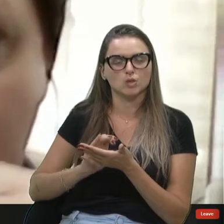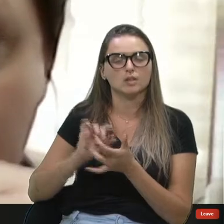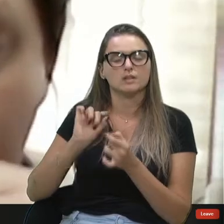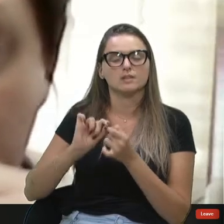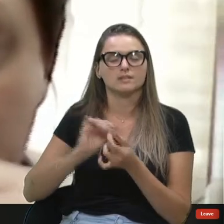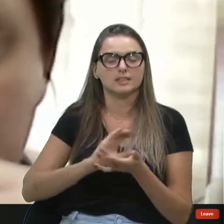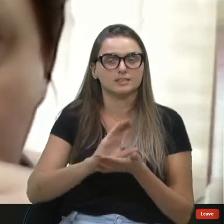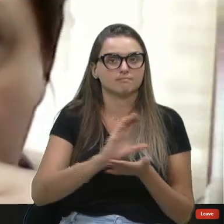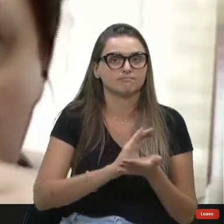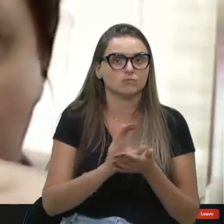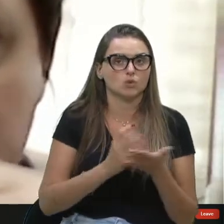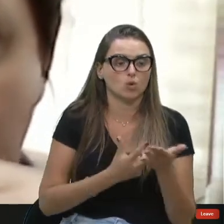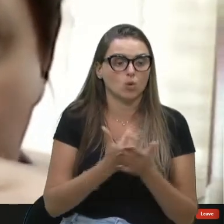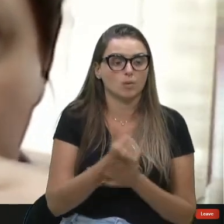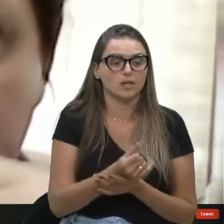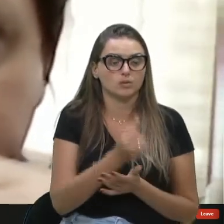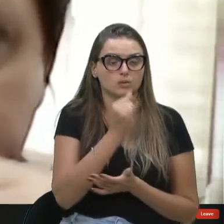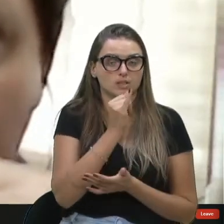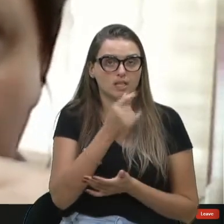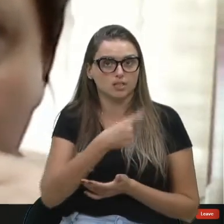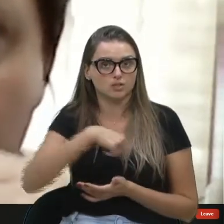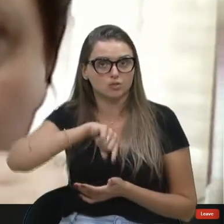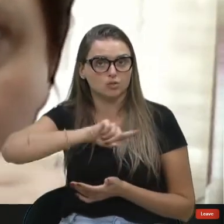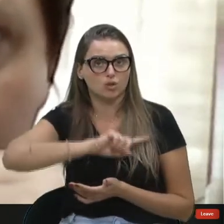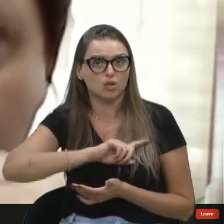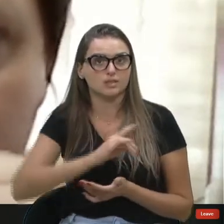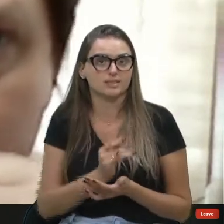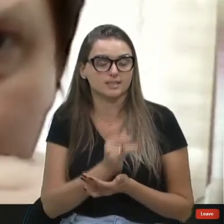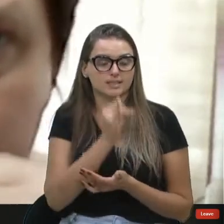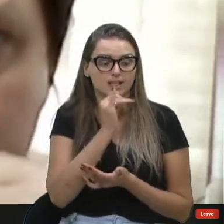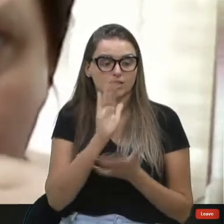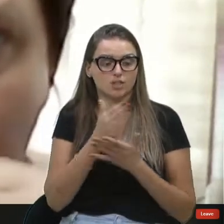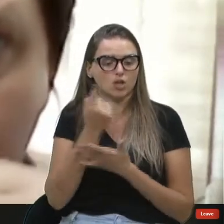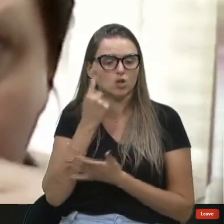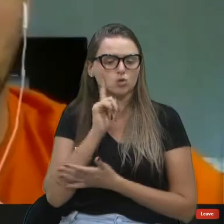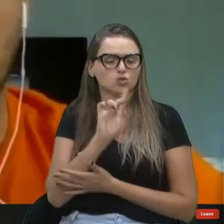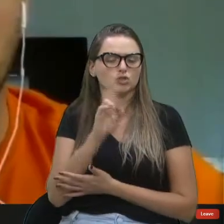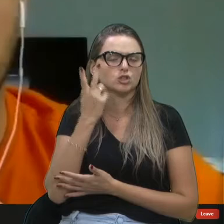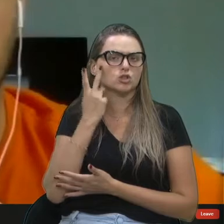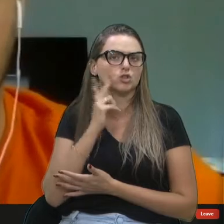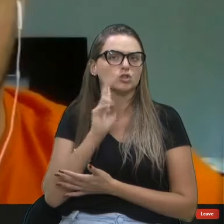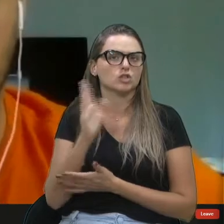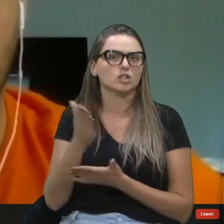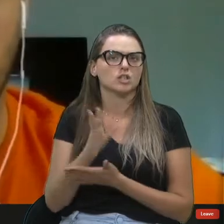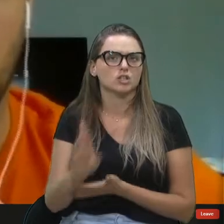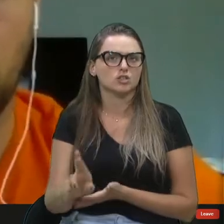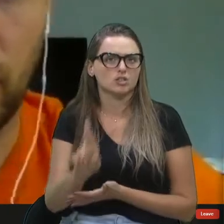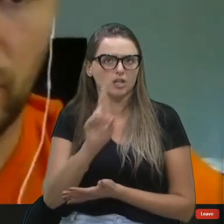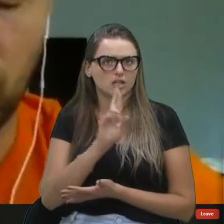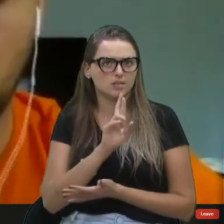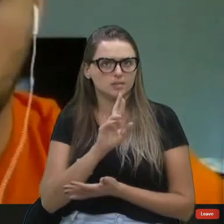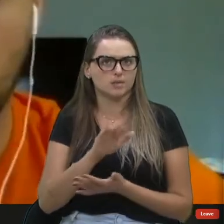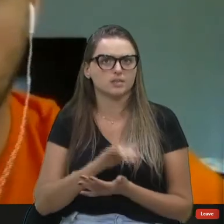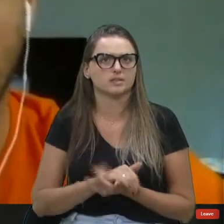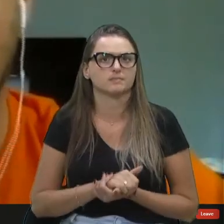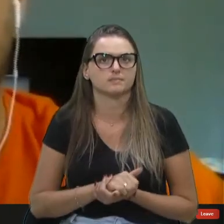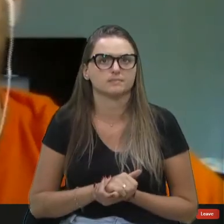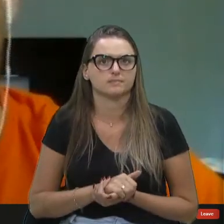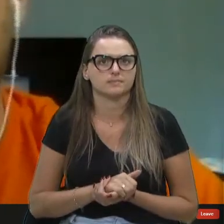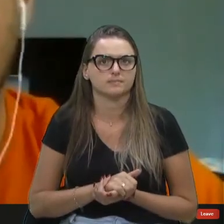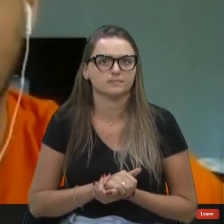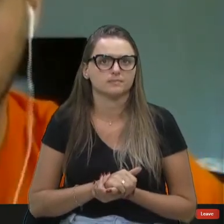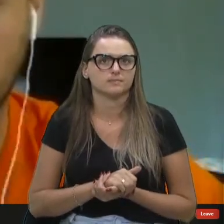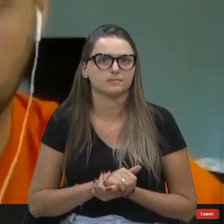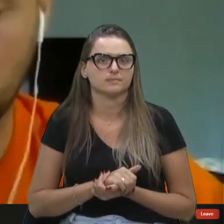testes, talvez nós teríamos o teste ali em um dia, 2 dias. Uma parte, vereador. Já lhe concedo, em um